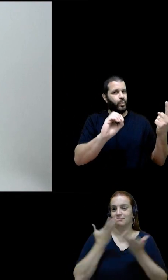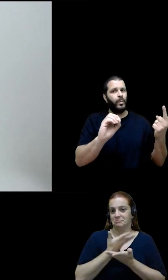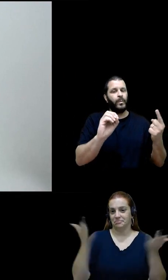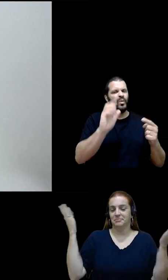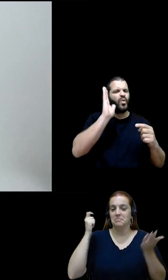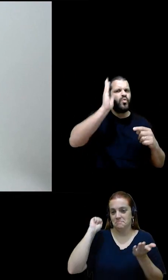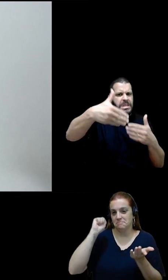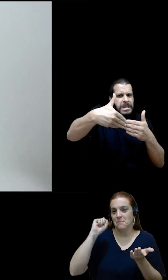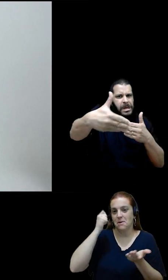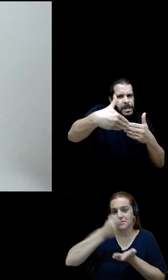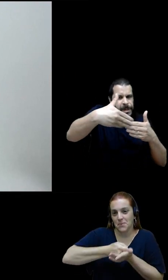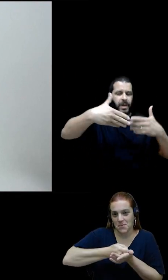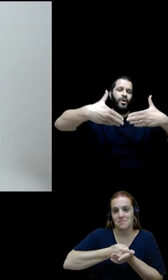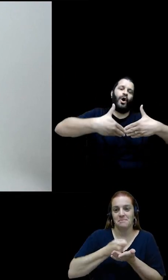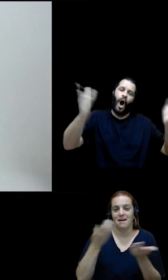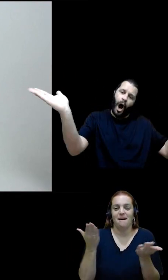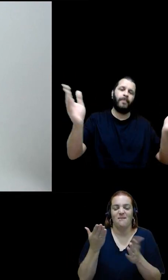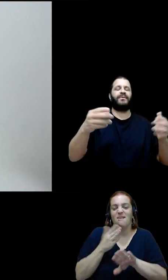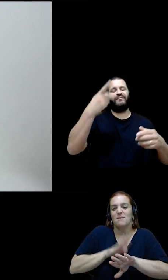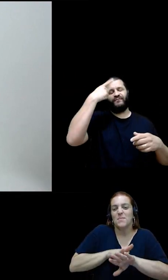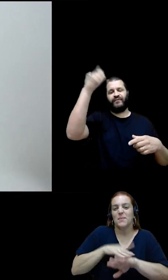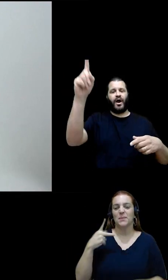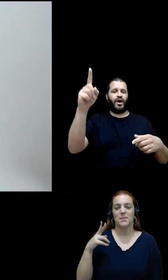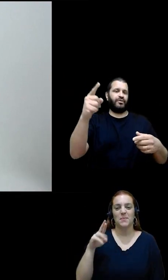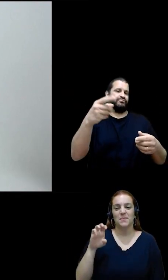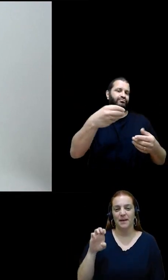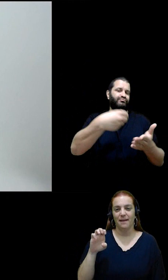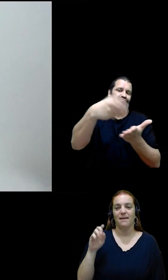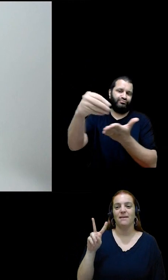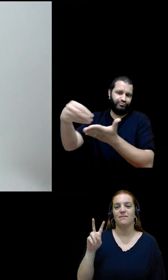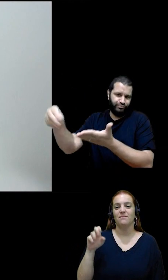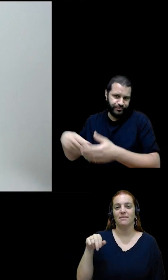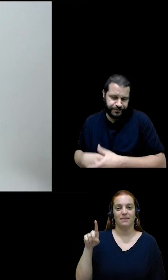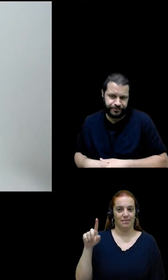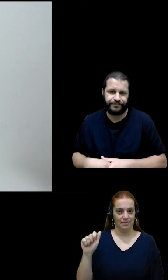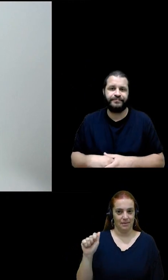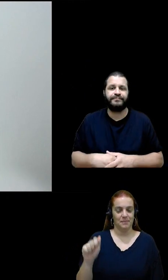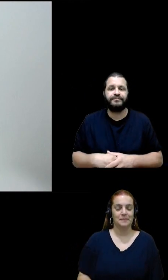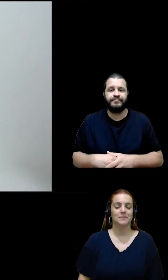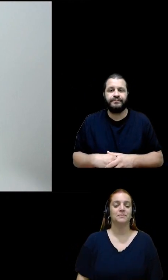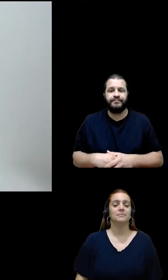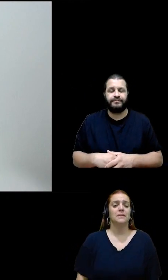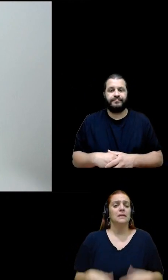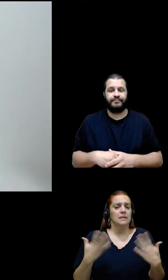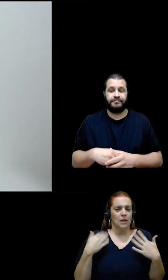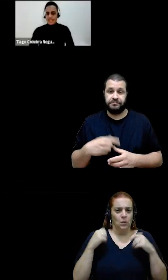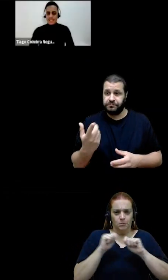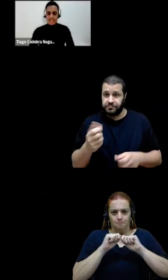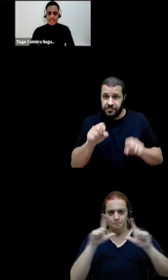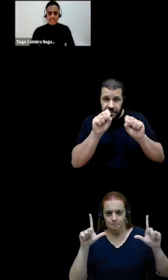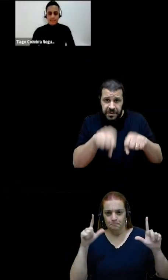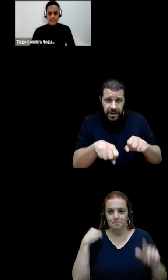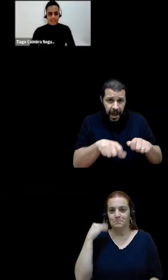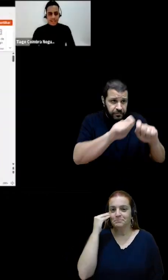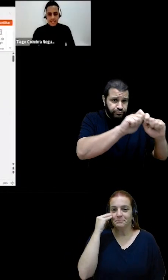totalmente disponível para compra, né, do material. Bom, eu vou tentar